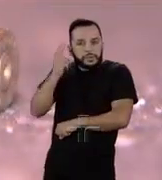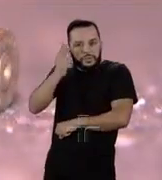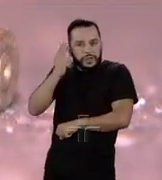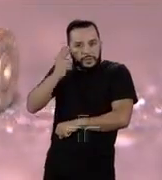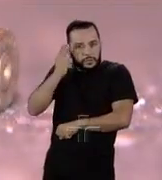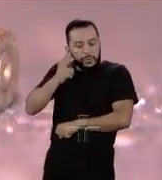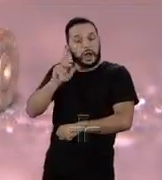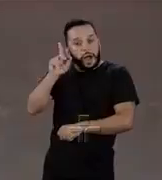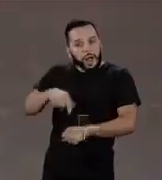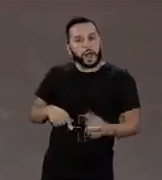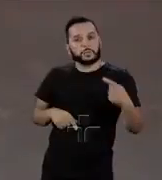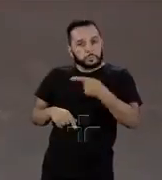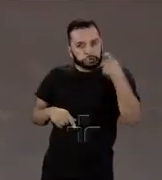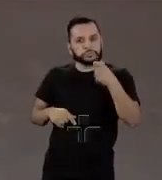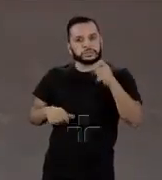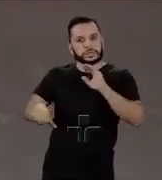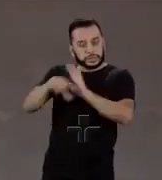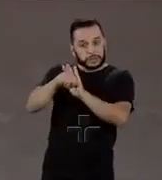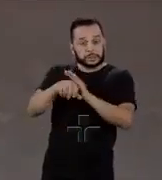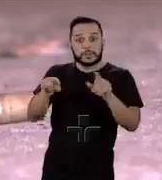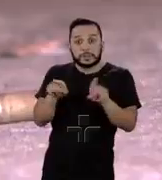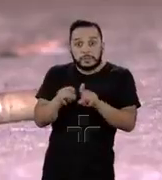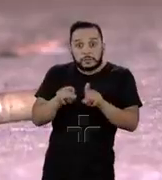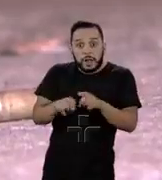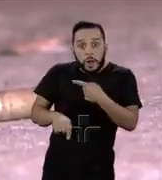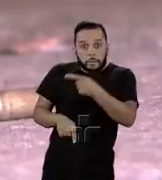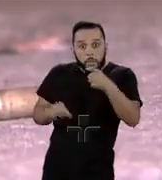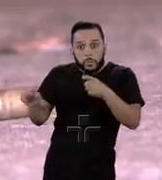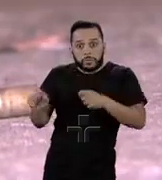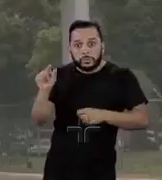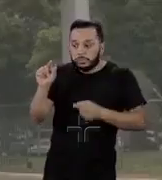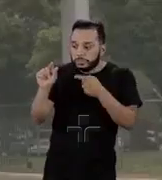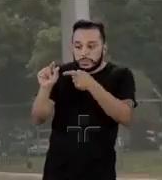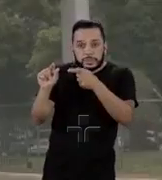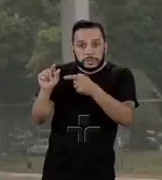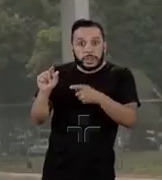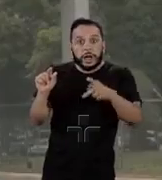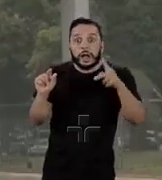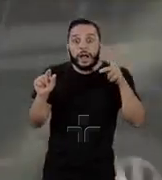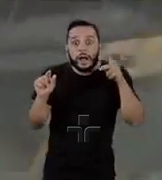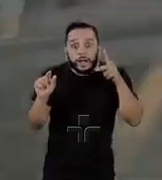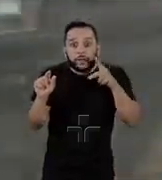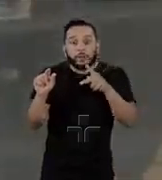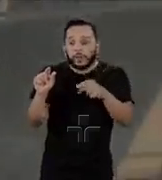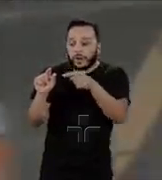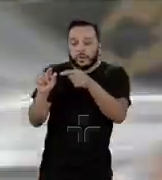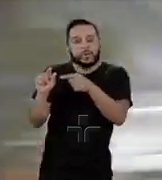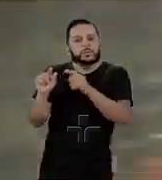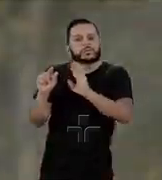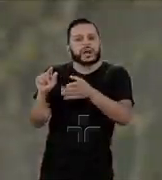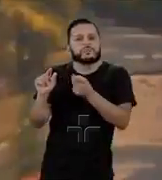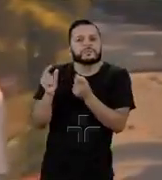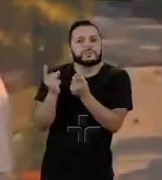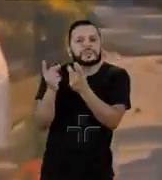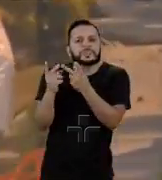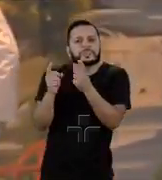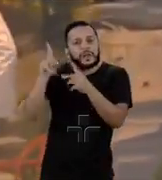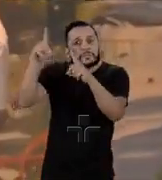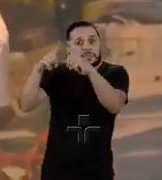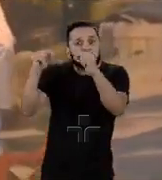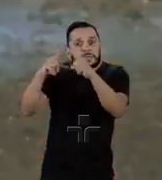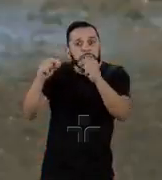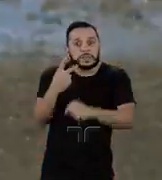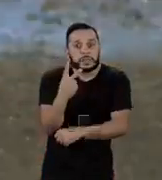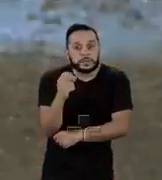Hoje, a polícia descobriu que a munição usada no assassinato é de um lote vendido à Polícia Federal de Brasília em 2006 e que as